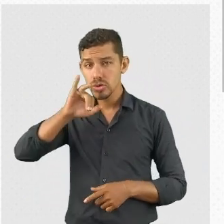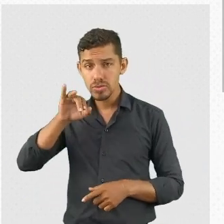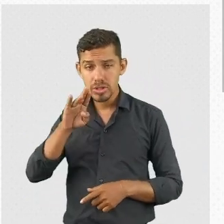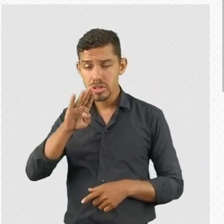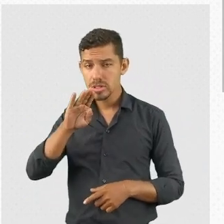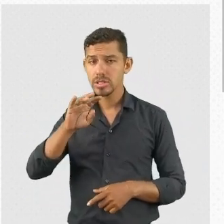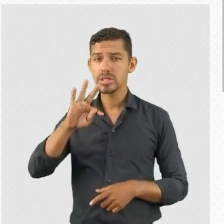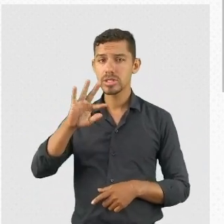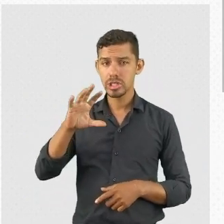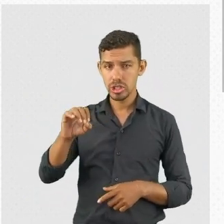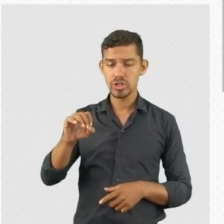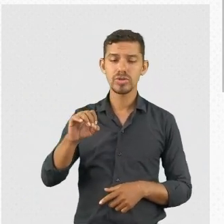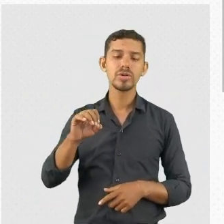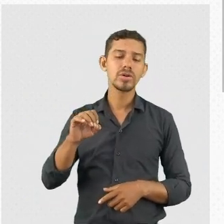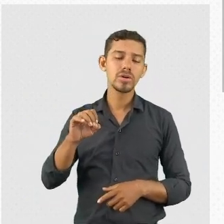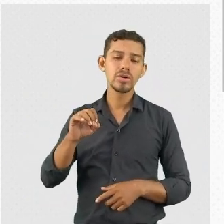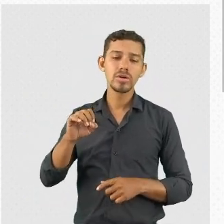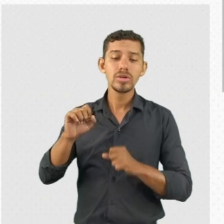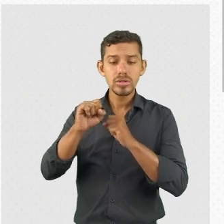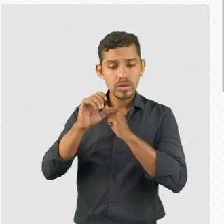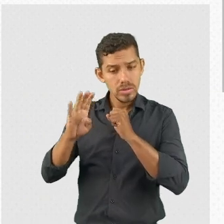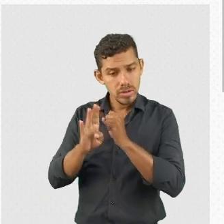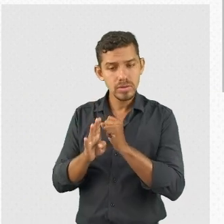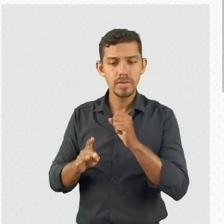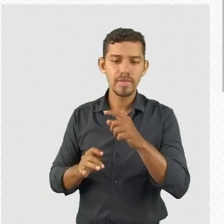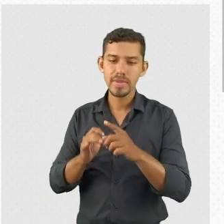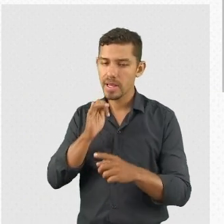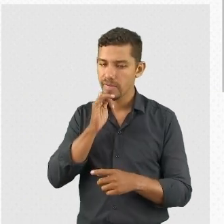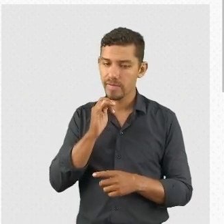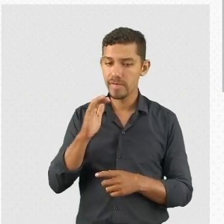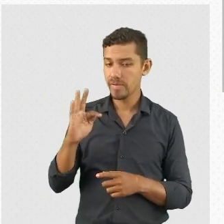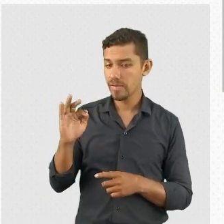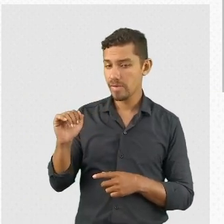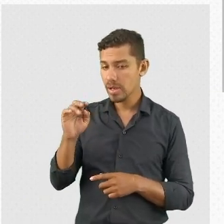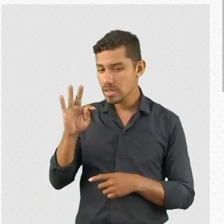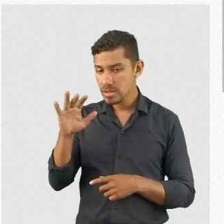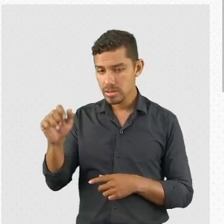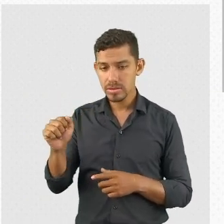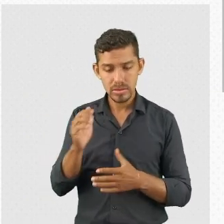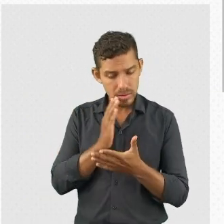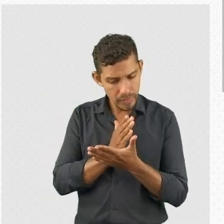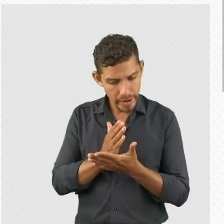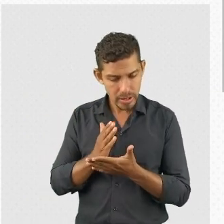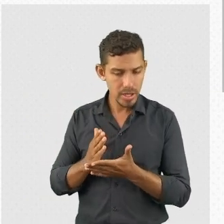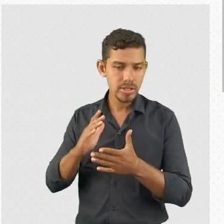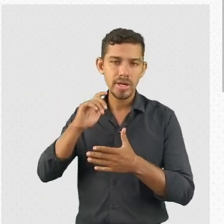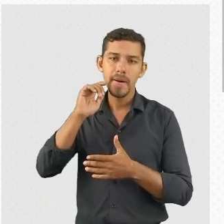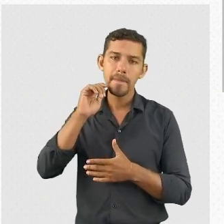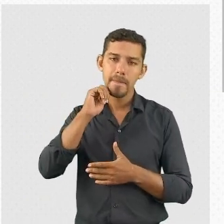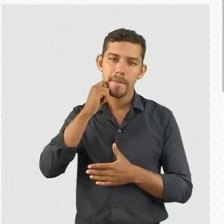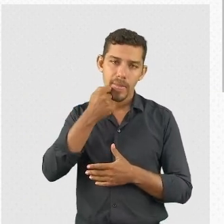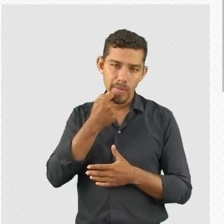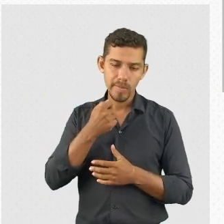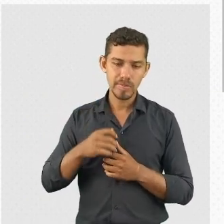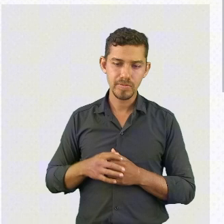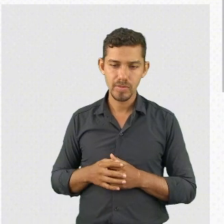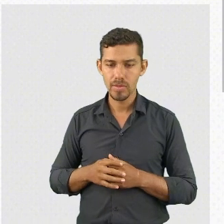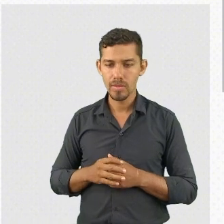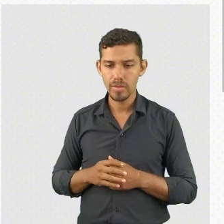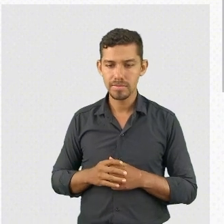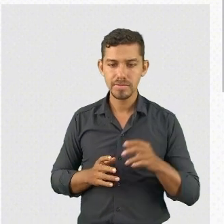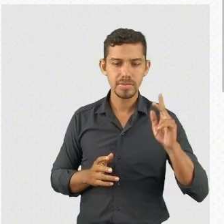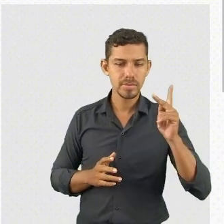substantivo fatia. Então, por exemplo, bread slices, fatias de pão. Heat é o